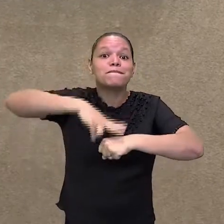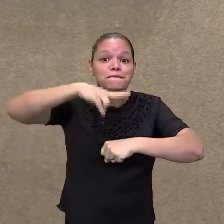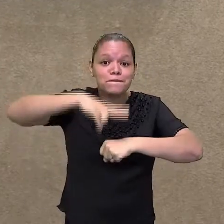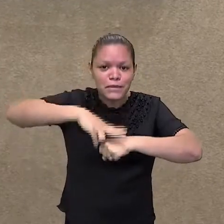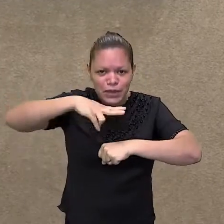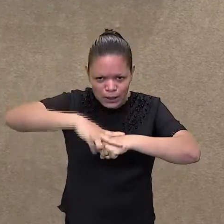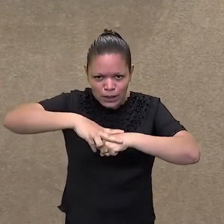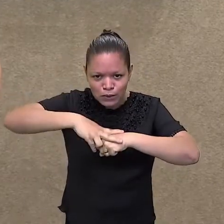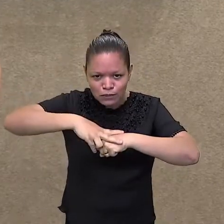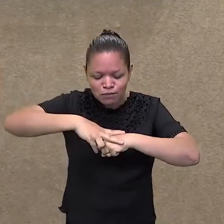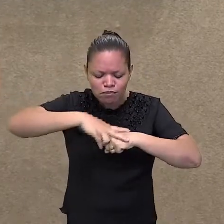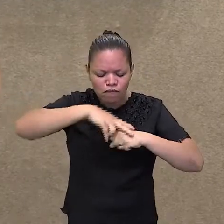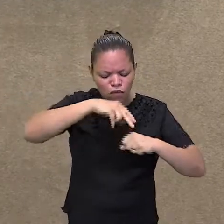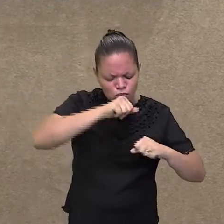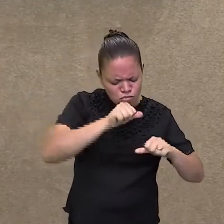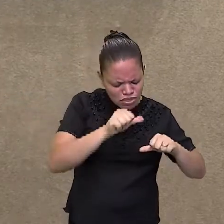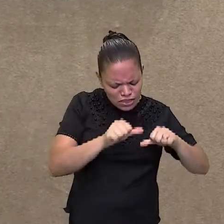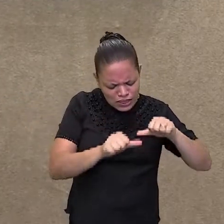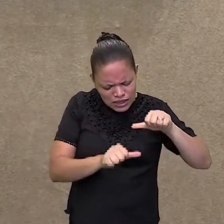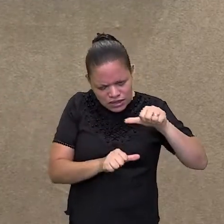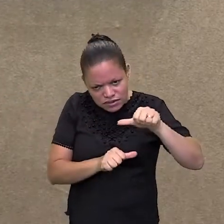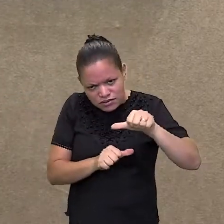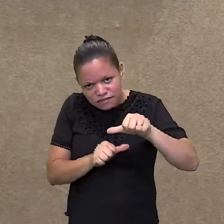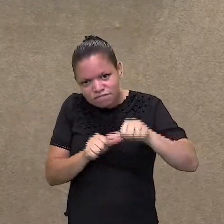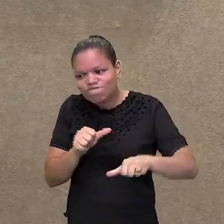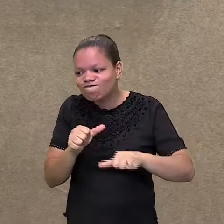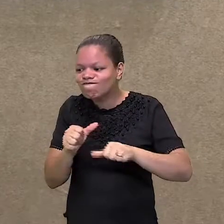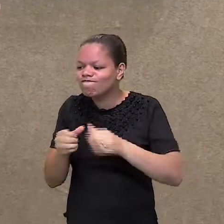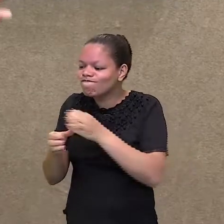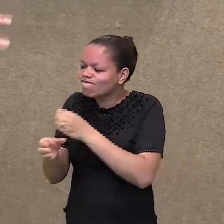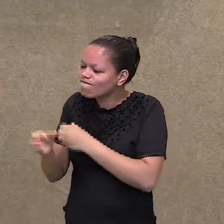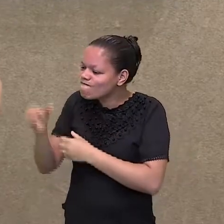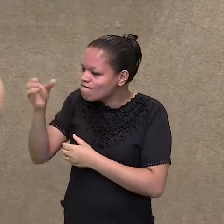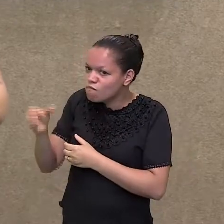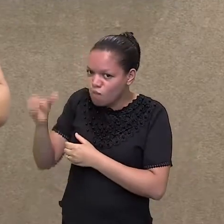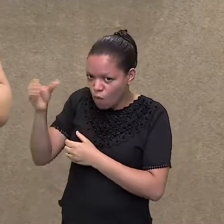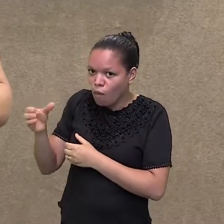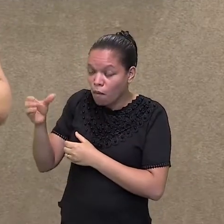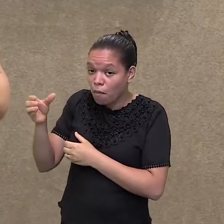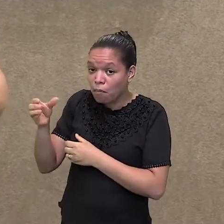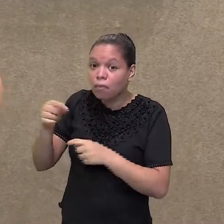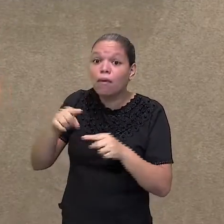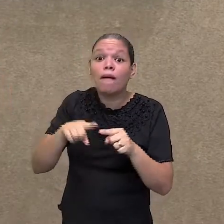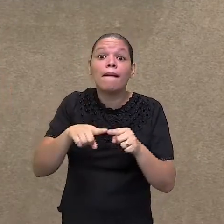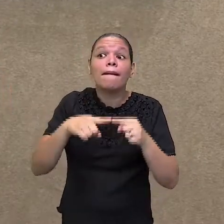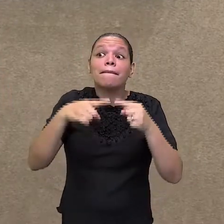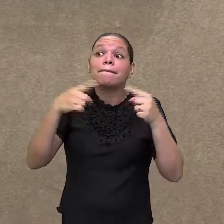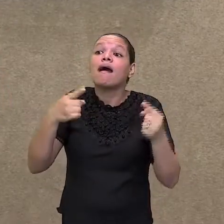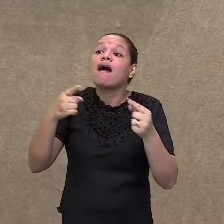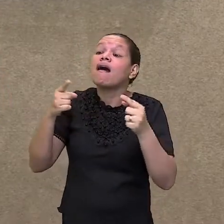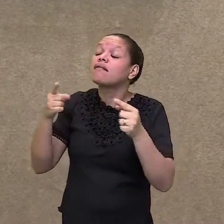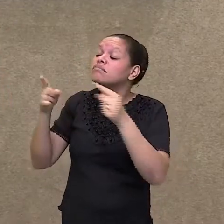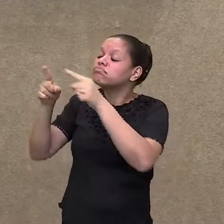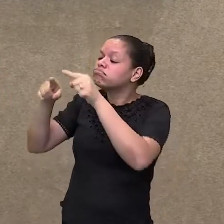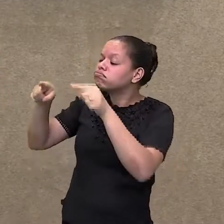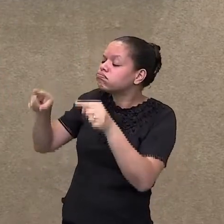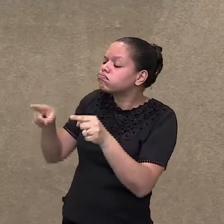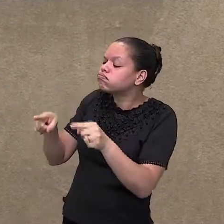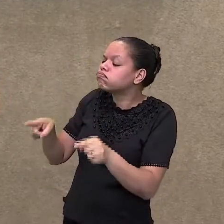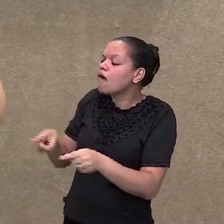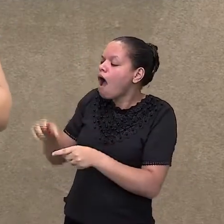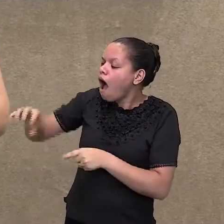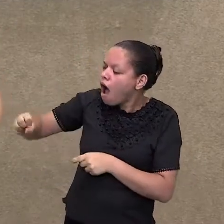copo. Aí a jarra também quebrou. Então, aquele mesmo vidro que era a nossa matéria,